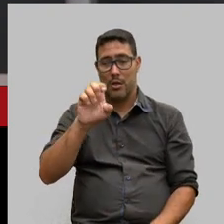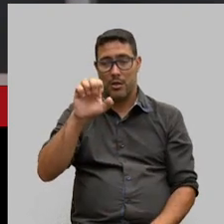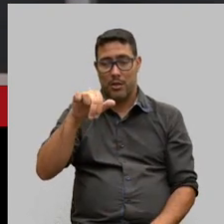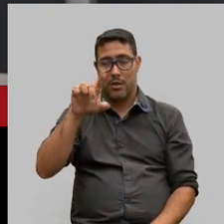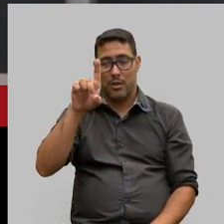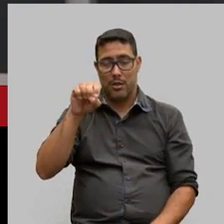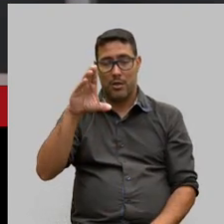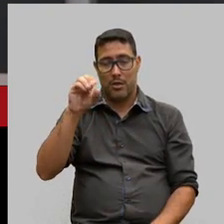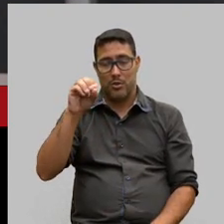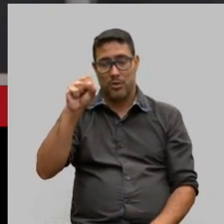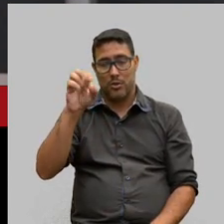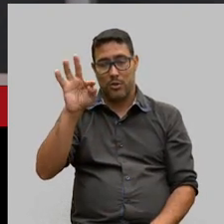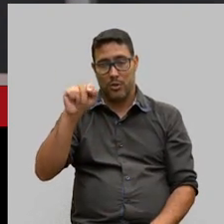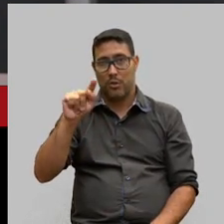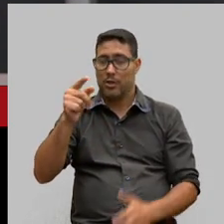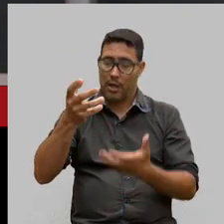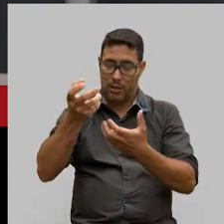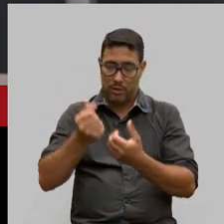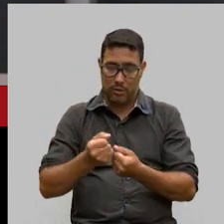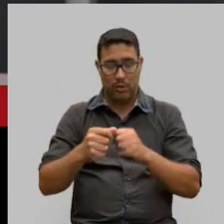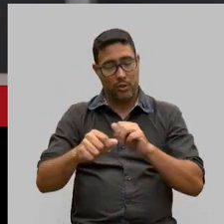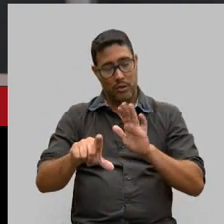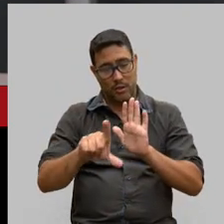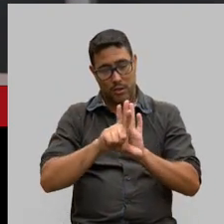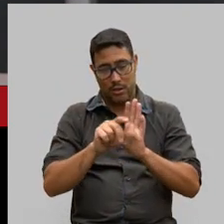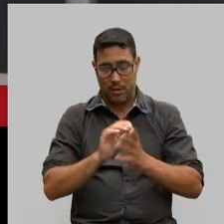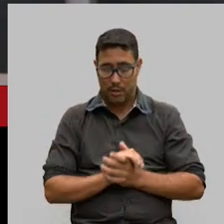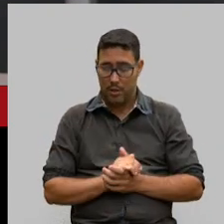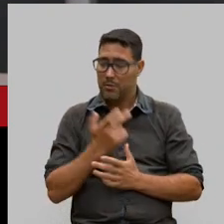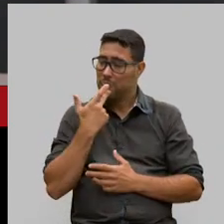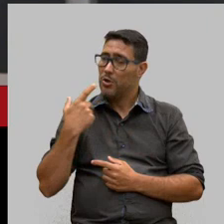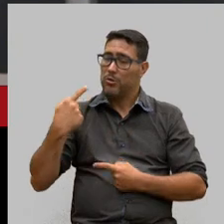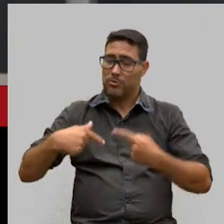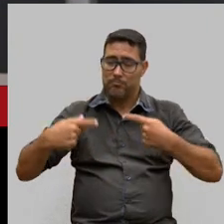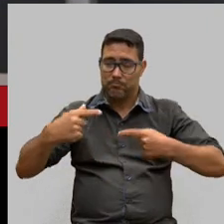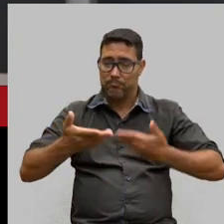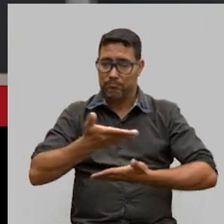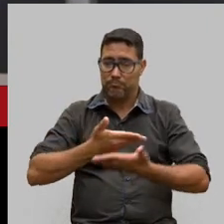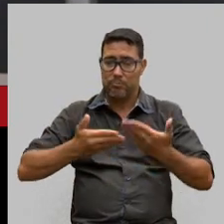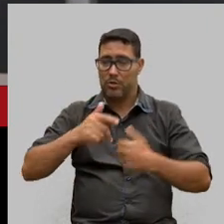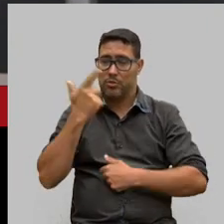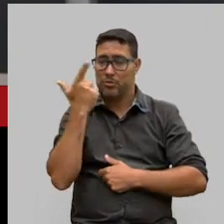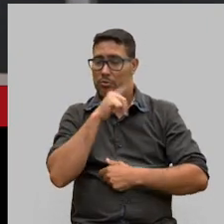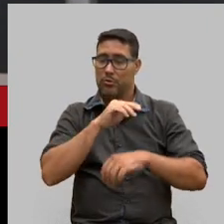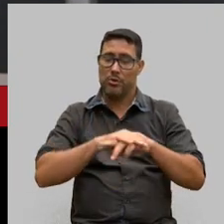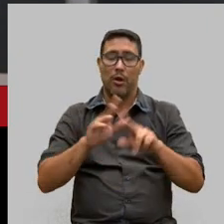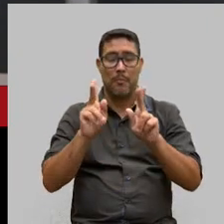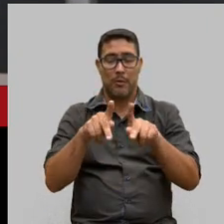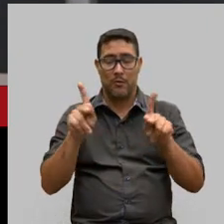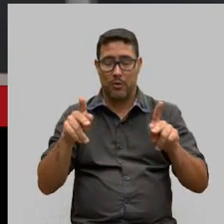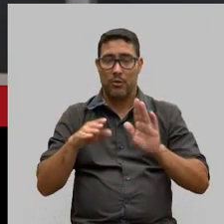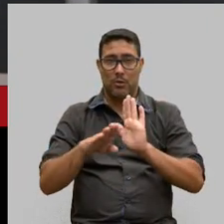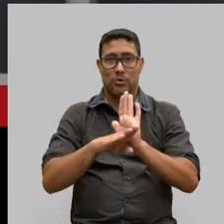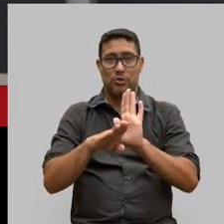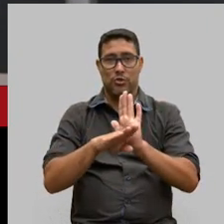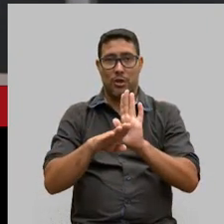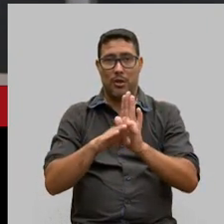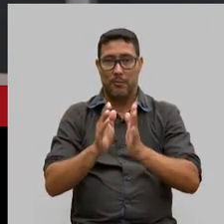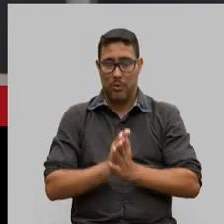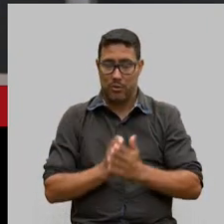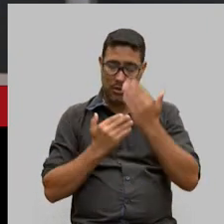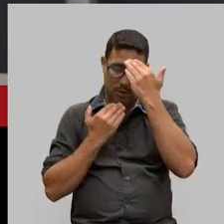muito diálogo né junto ao prefeito conseguimos né os professores apoio né Quero aqui agradecer né O Poder